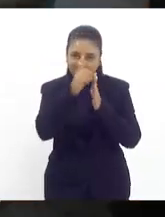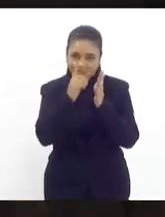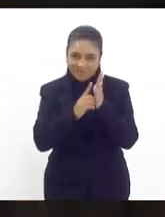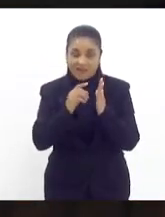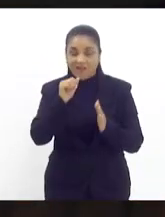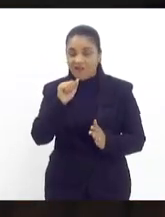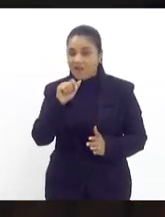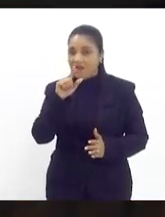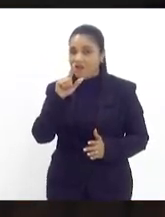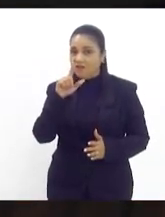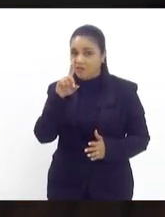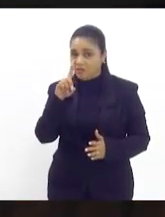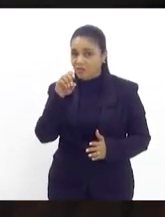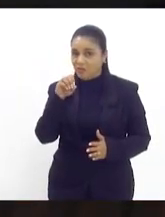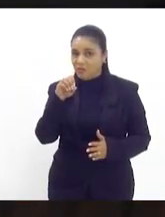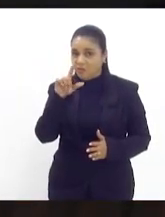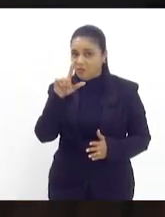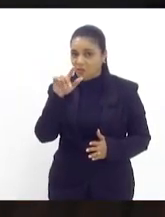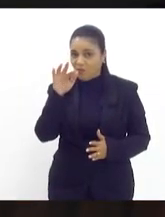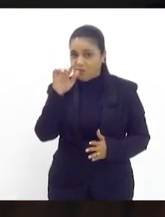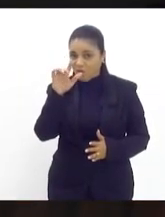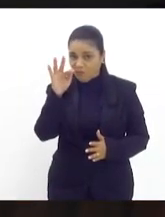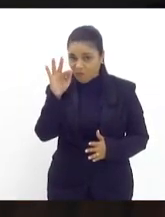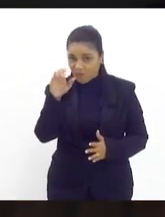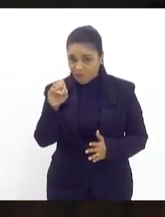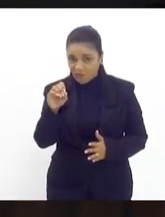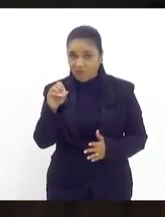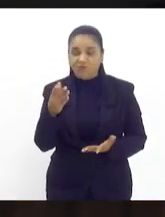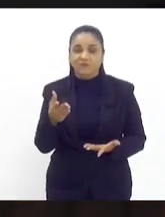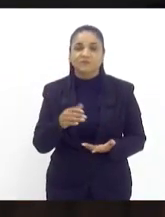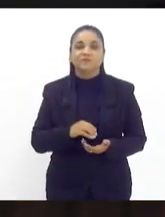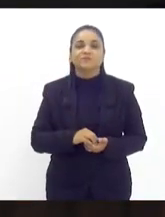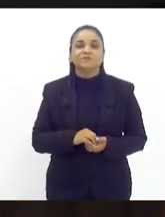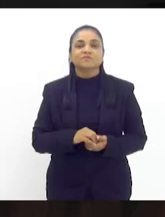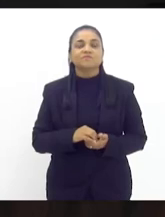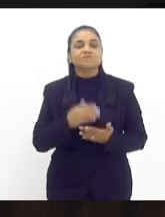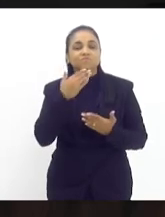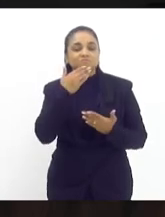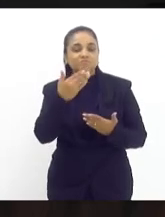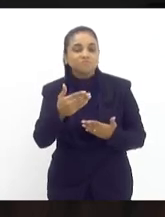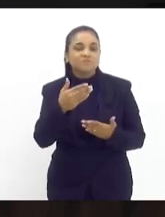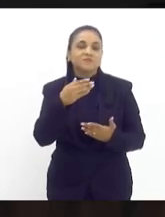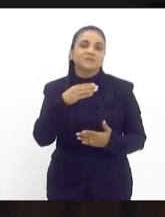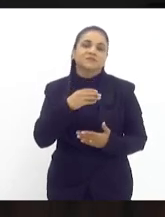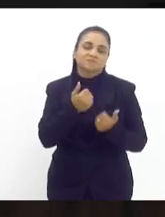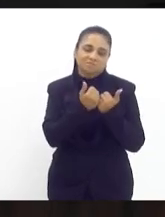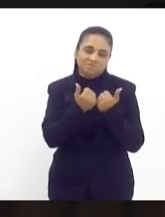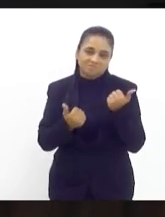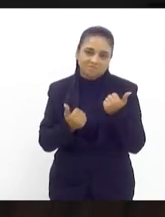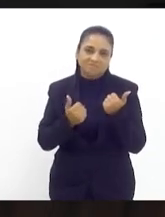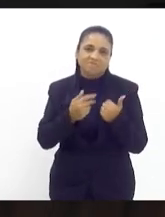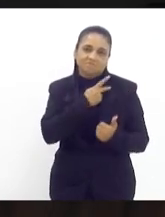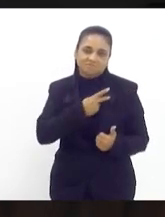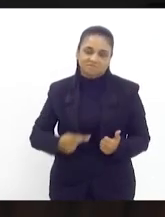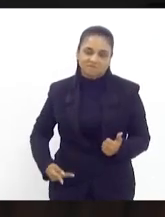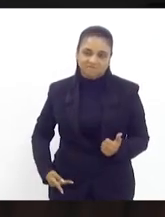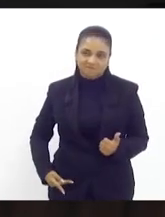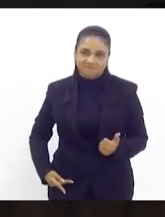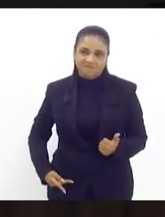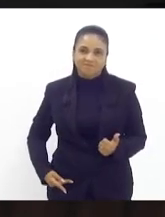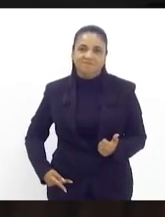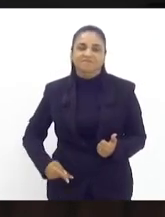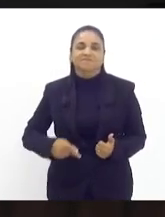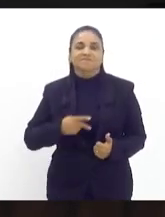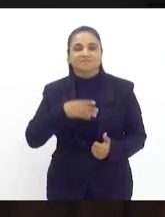Obrigado, deputada. Solicito a nossa nobre vice-presidente Iajô que faça a segunda chamada dos